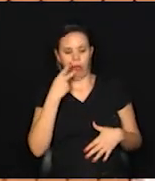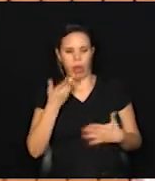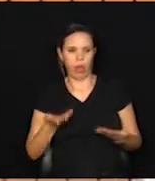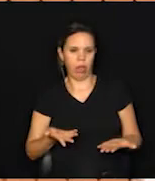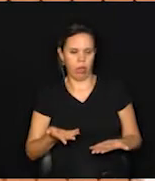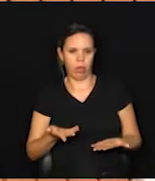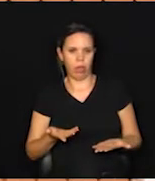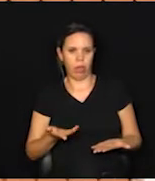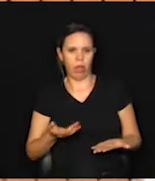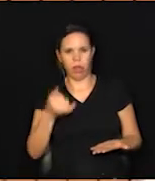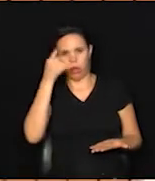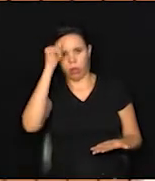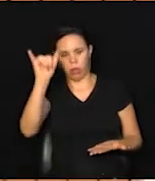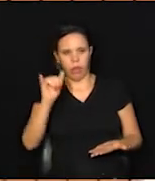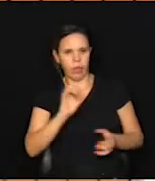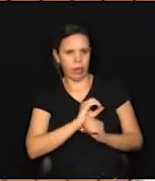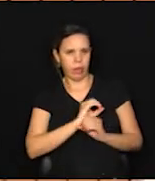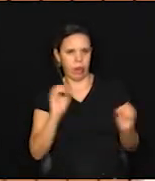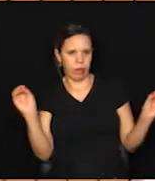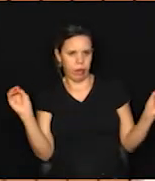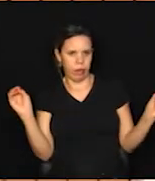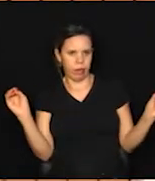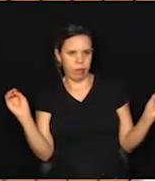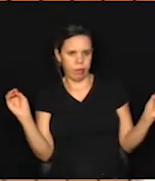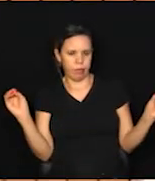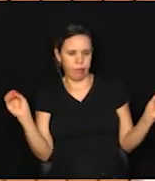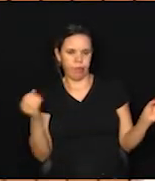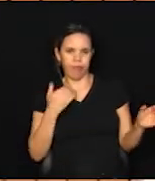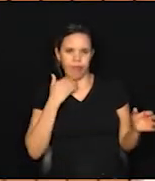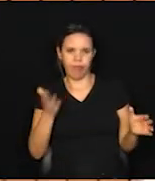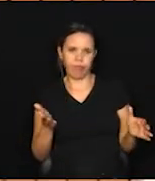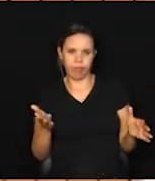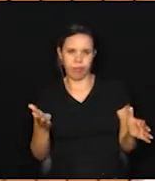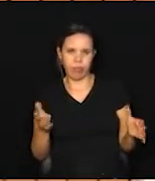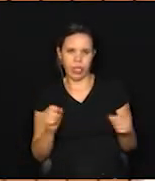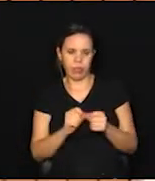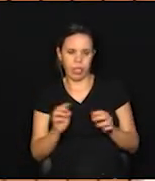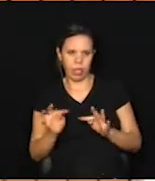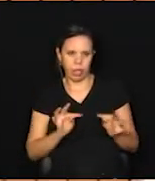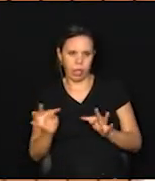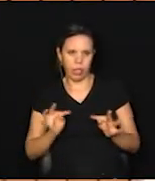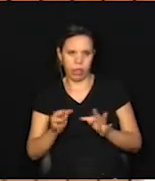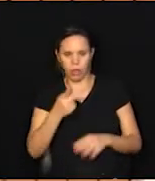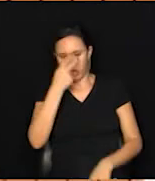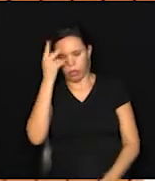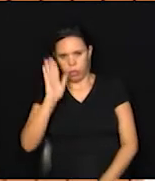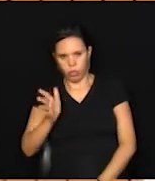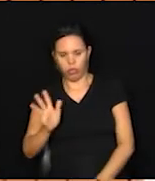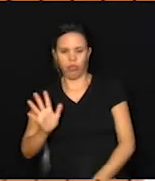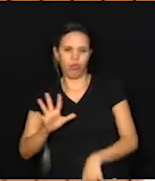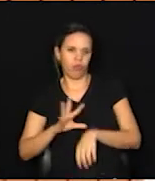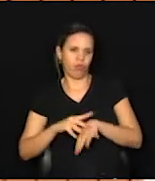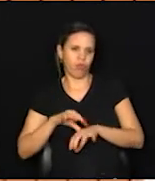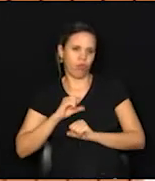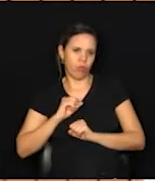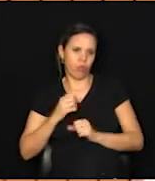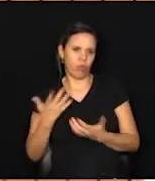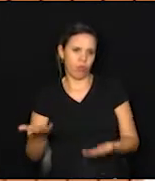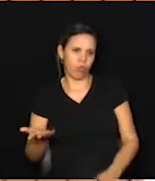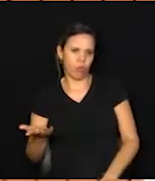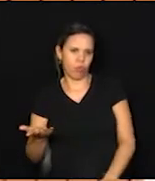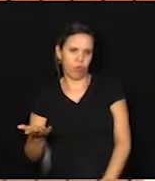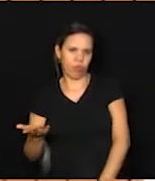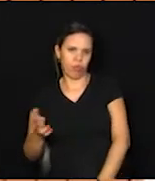não tá prevenindo nada, né? Não é precoce porque não está prevenindo nada, então ele tem que fazer o tratamento, porque a pessoa já está doente, né, Mariana? E